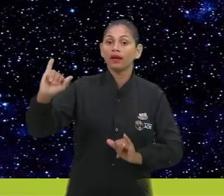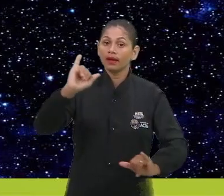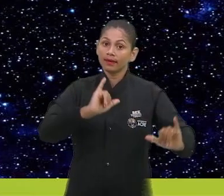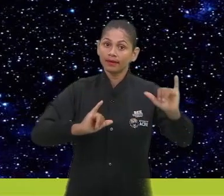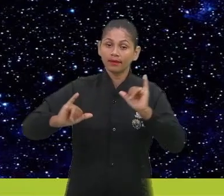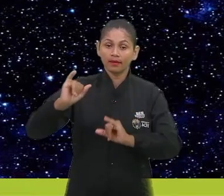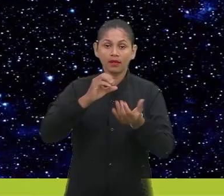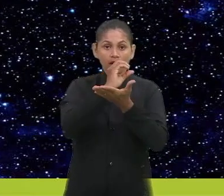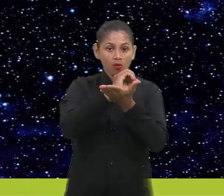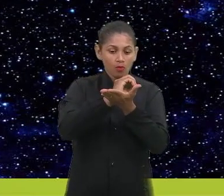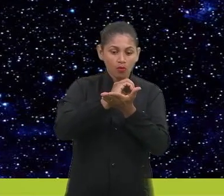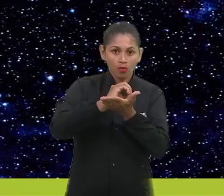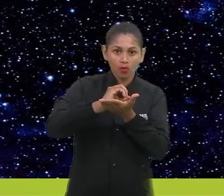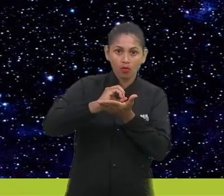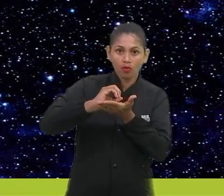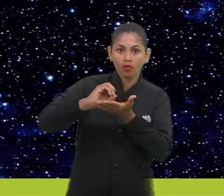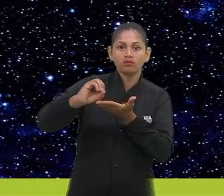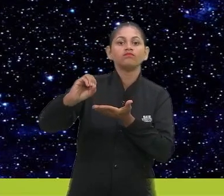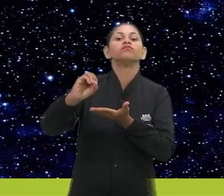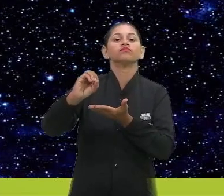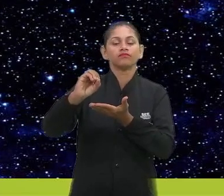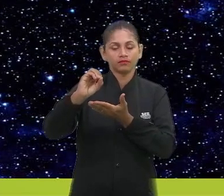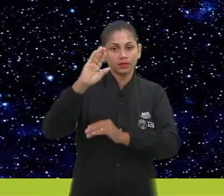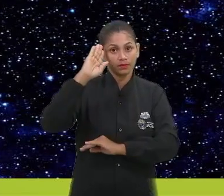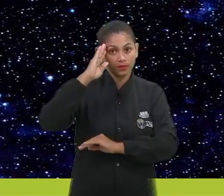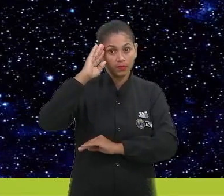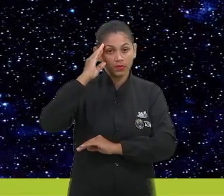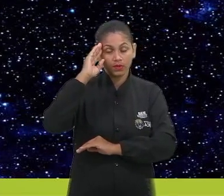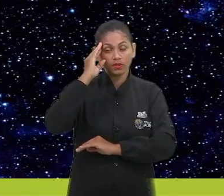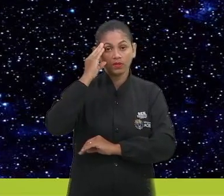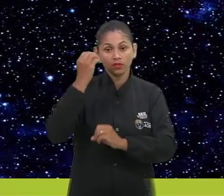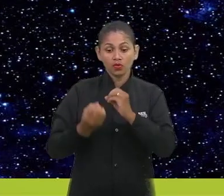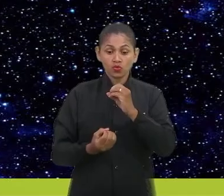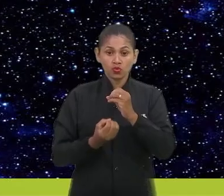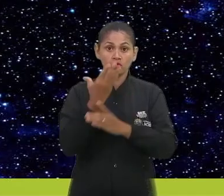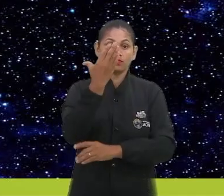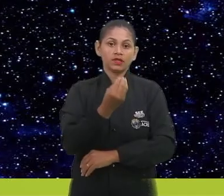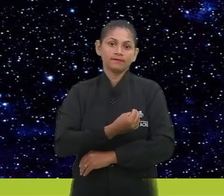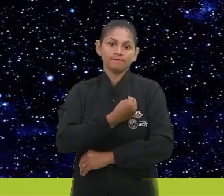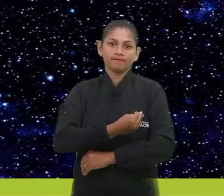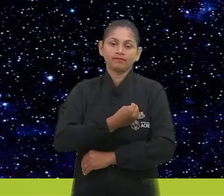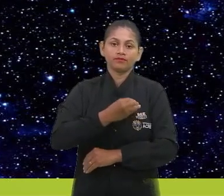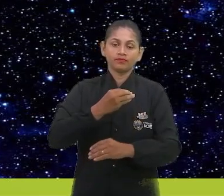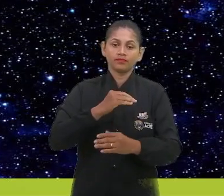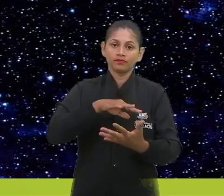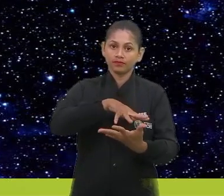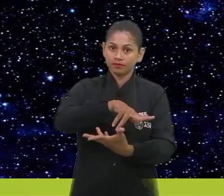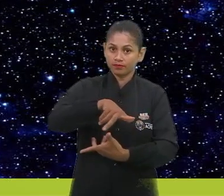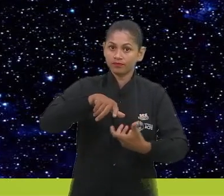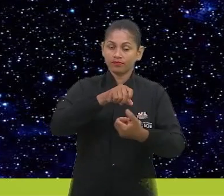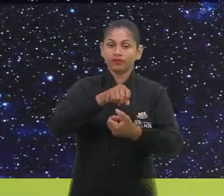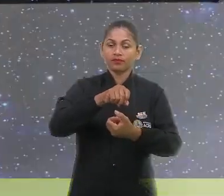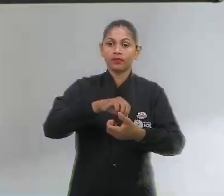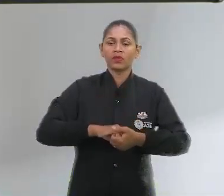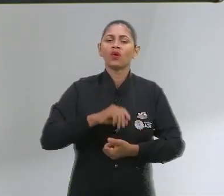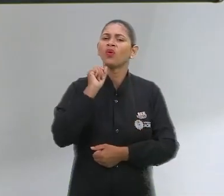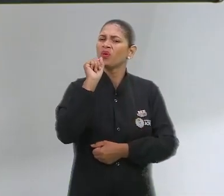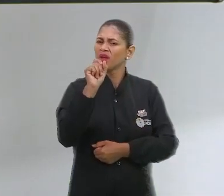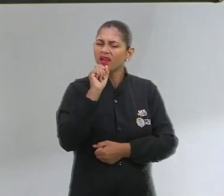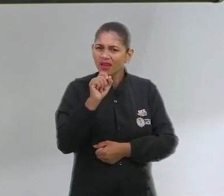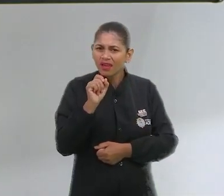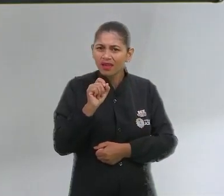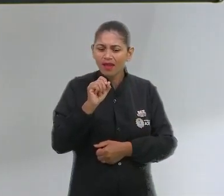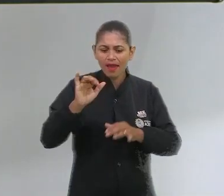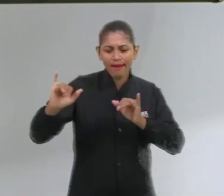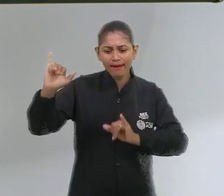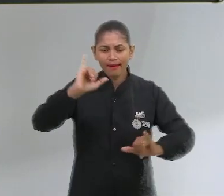pré-biótica, para compreender a origem da vida na Terra. O que é esta química orgânica pré-biótica? Quando a gente